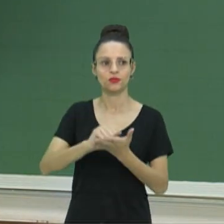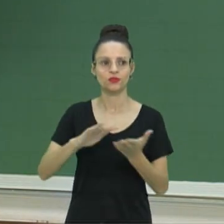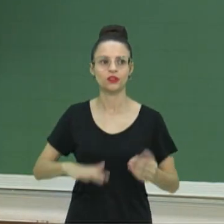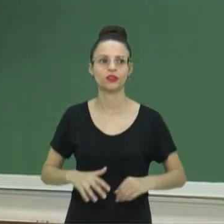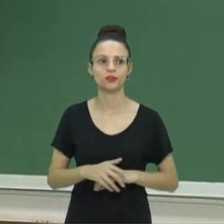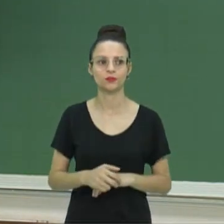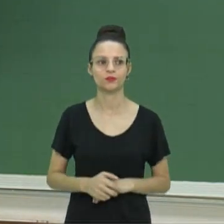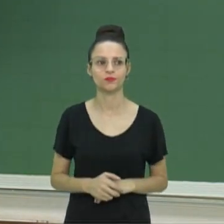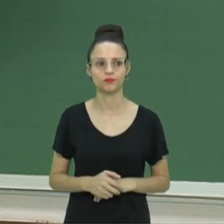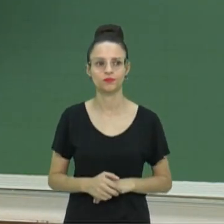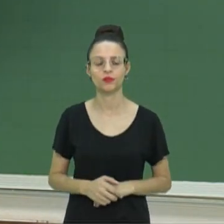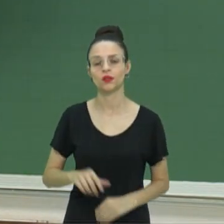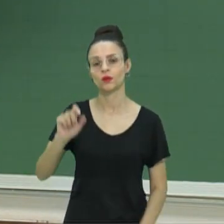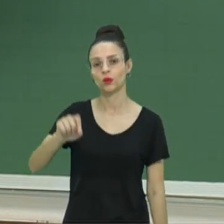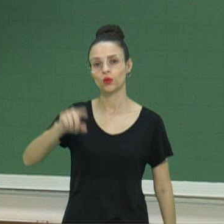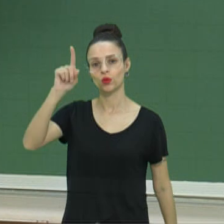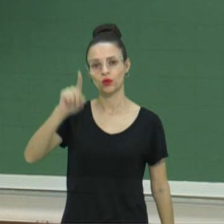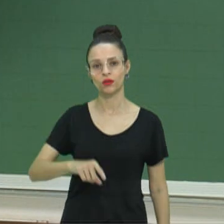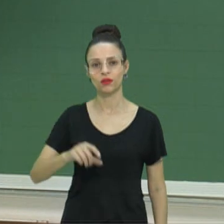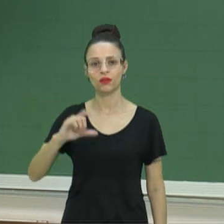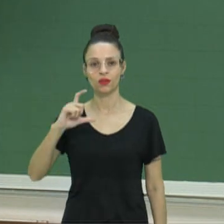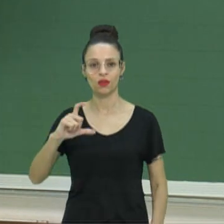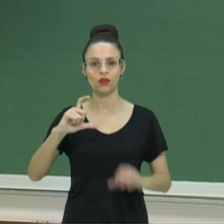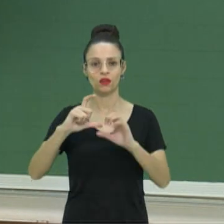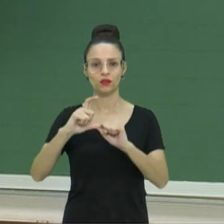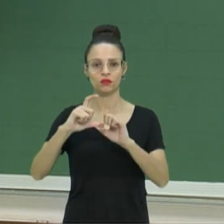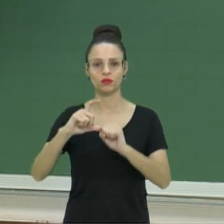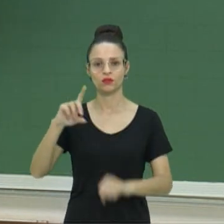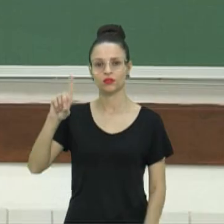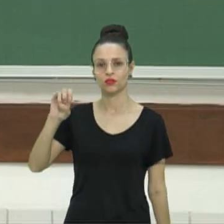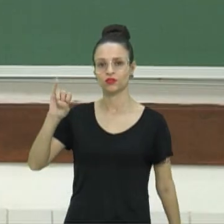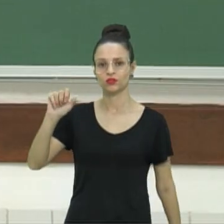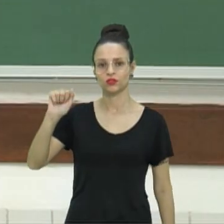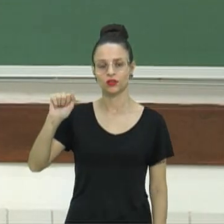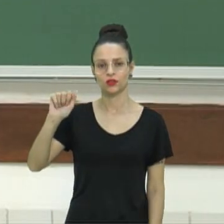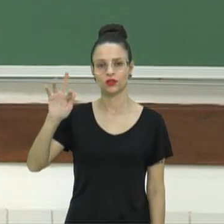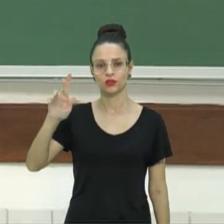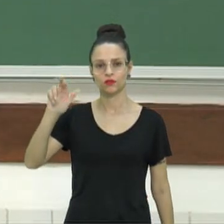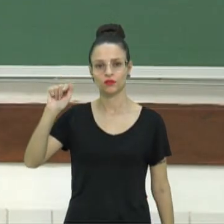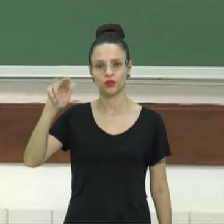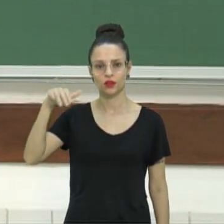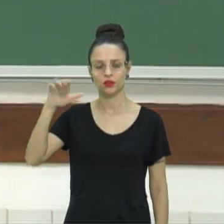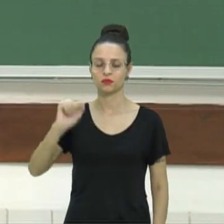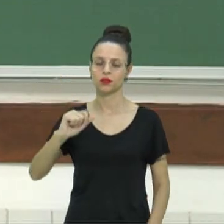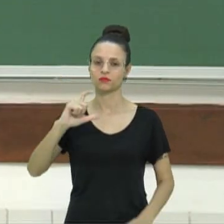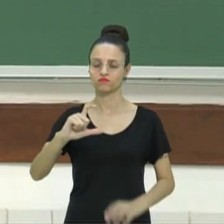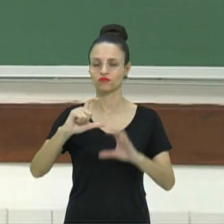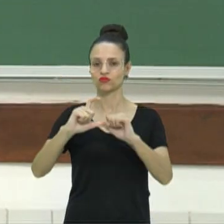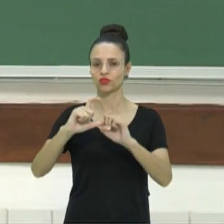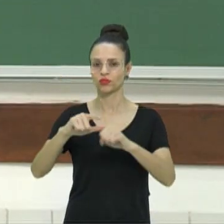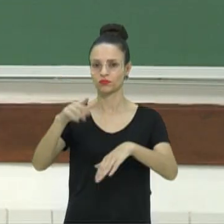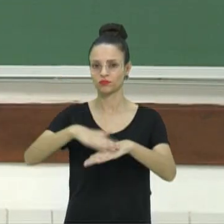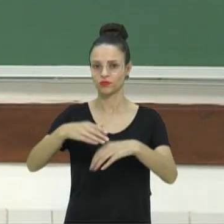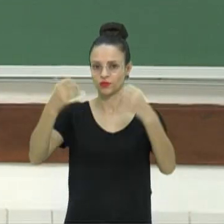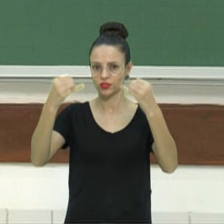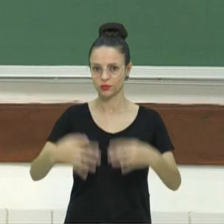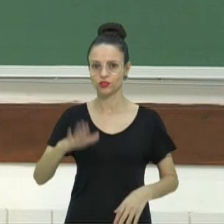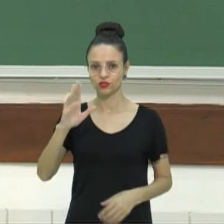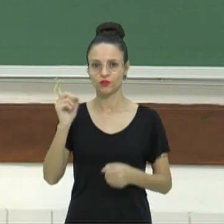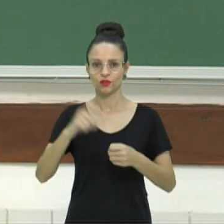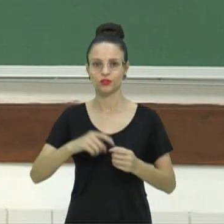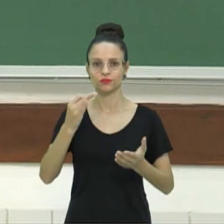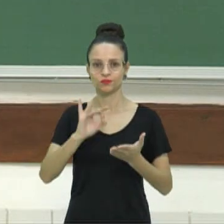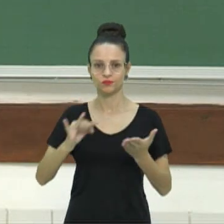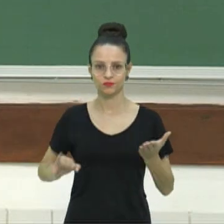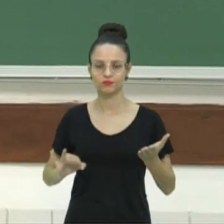quê? O que é diafragma? Então, uma atividade descritiva, então você vai definir o que é o diafragma. Então, já voltamos